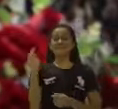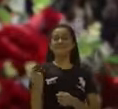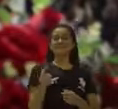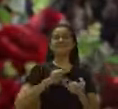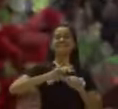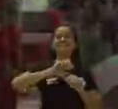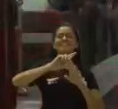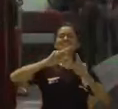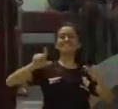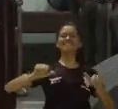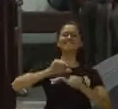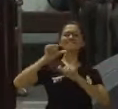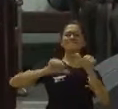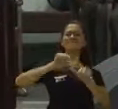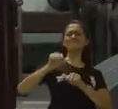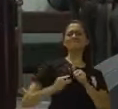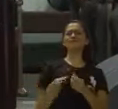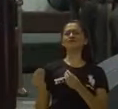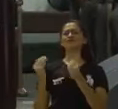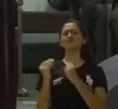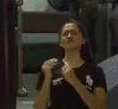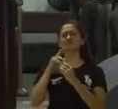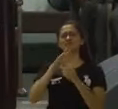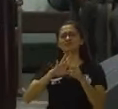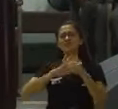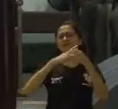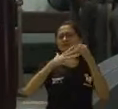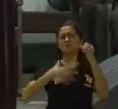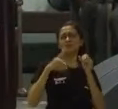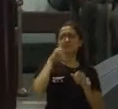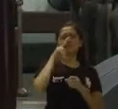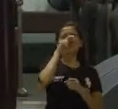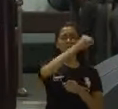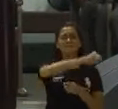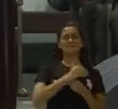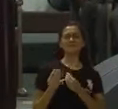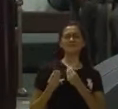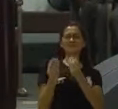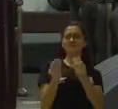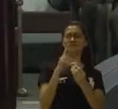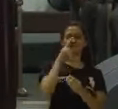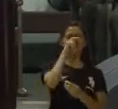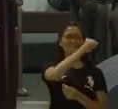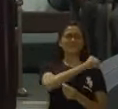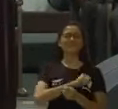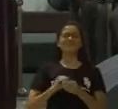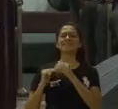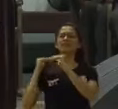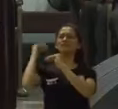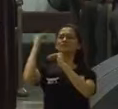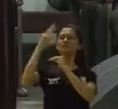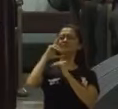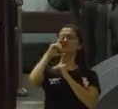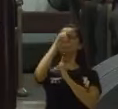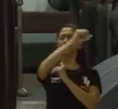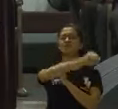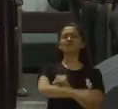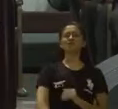daqui revestido de força, recebendo força, crescendo em força